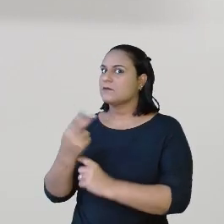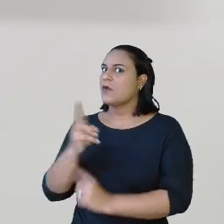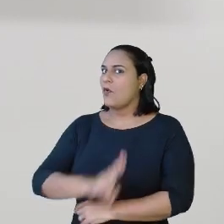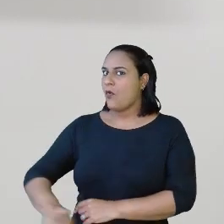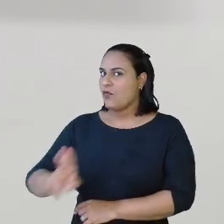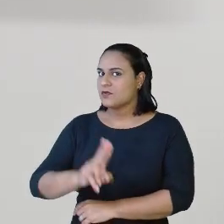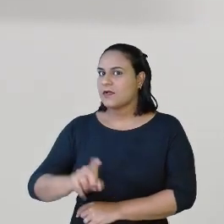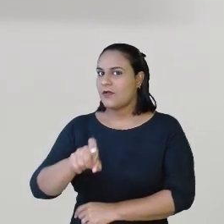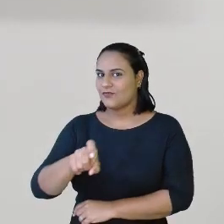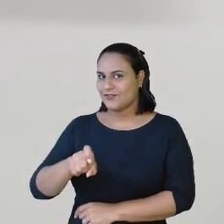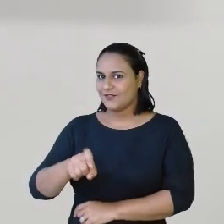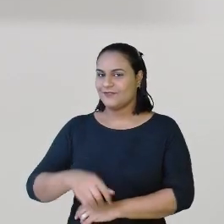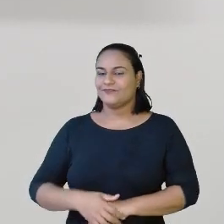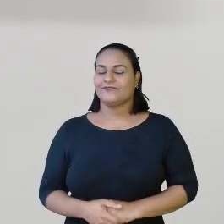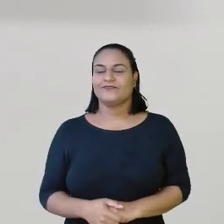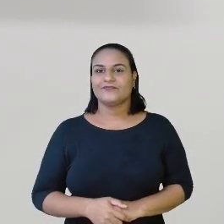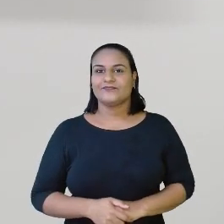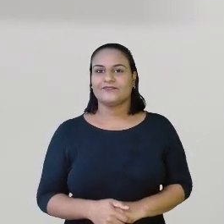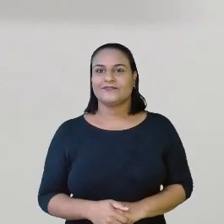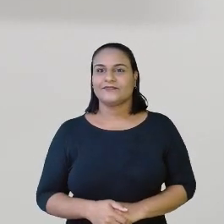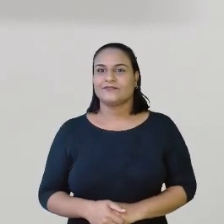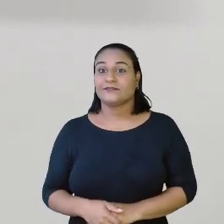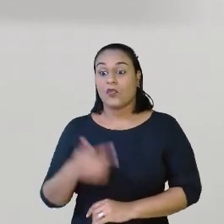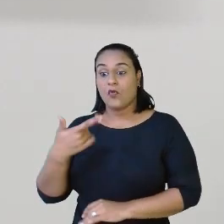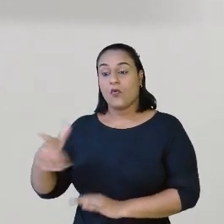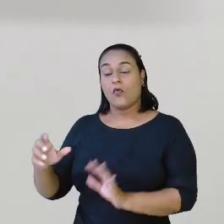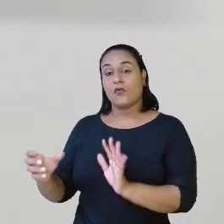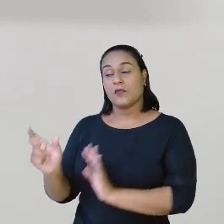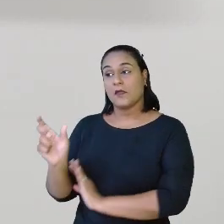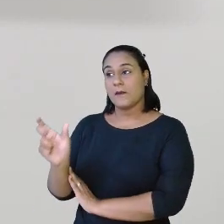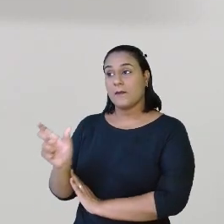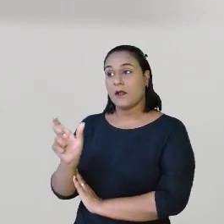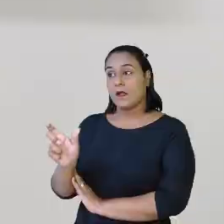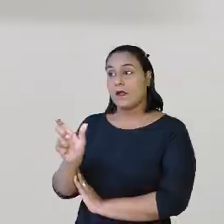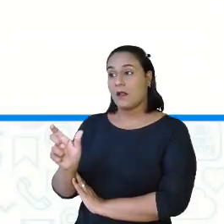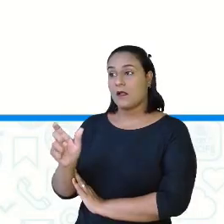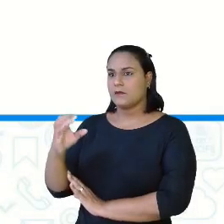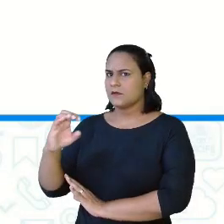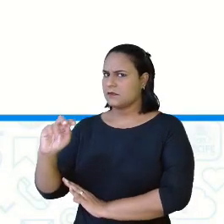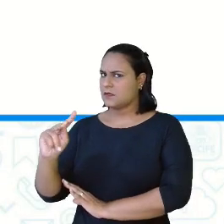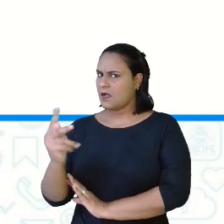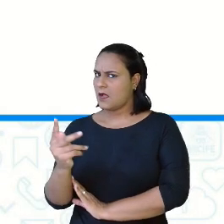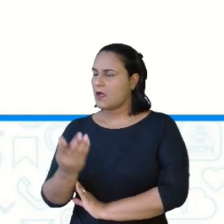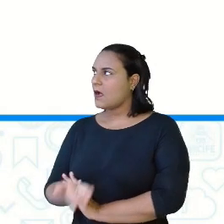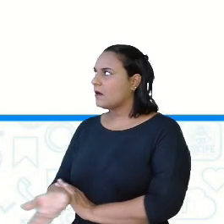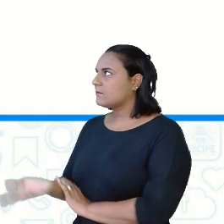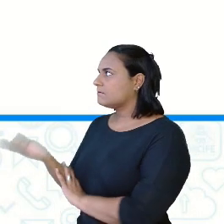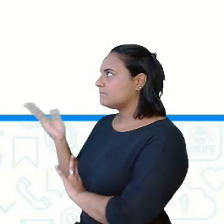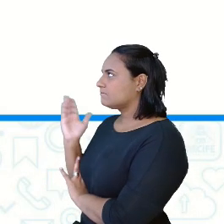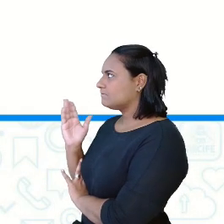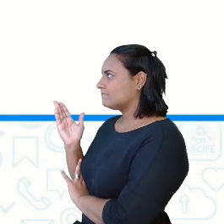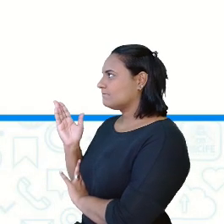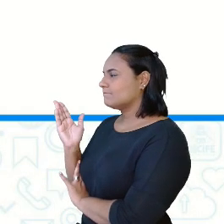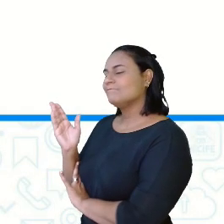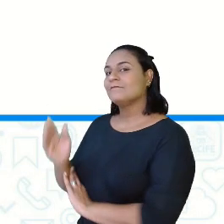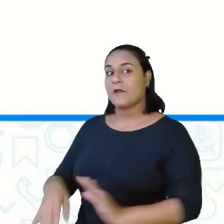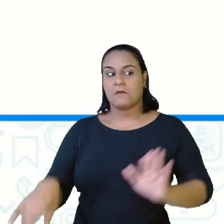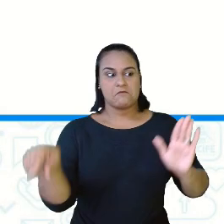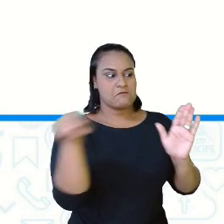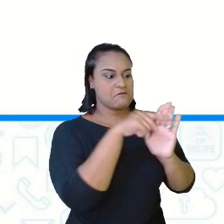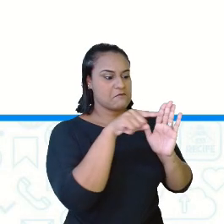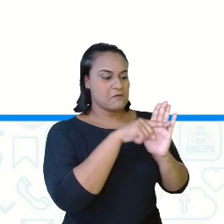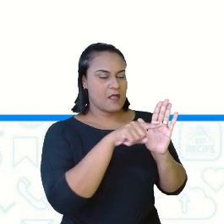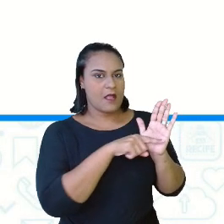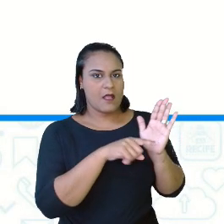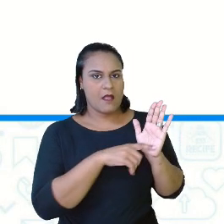X. E aí, outras palavras com CH, que a gente também já conhece. Eu tenho